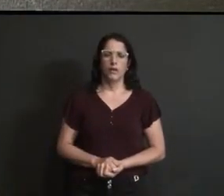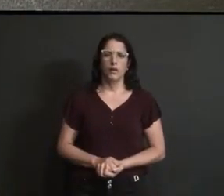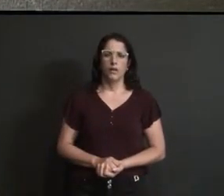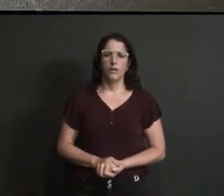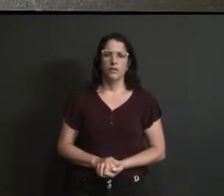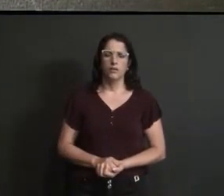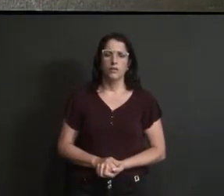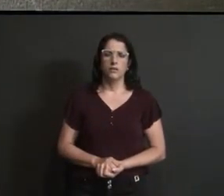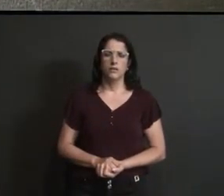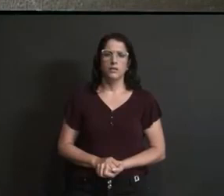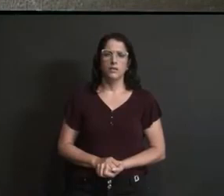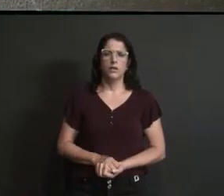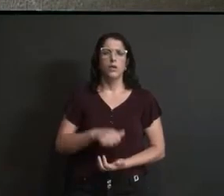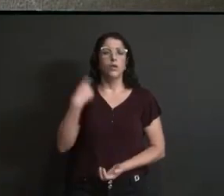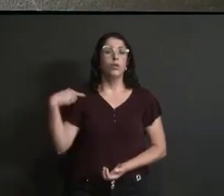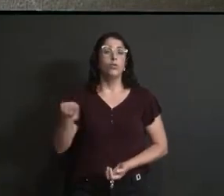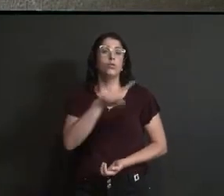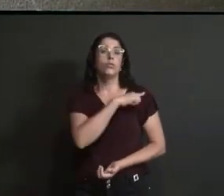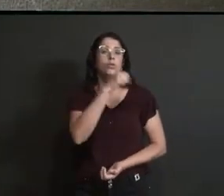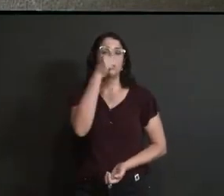o nosso sacrifício,